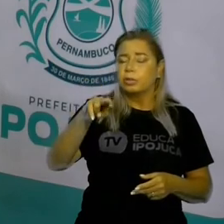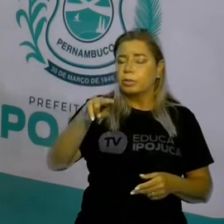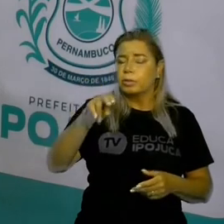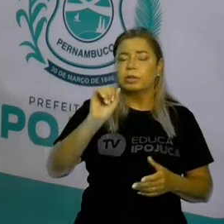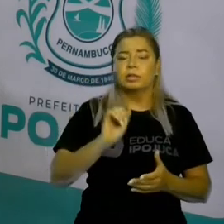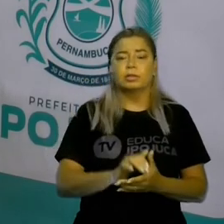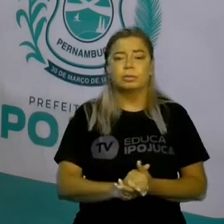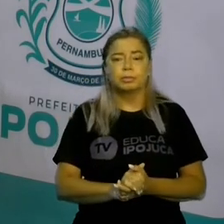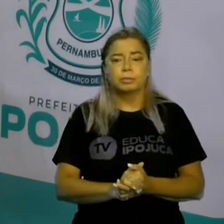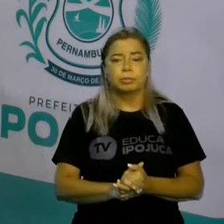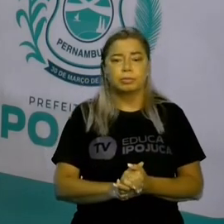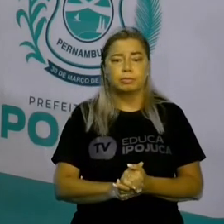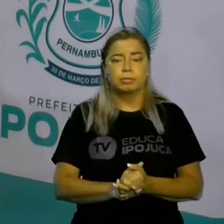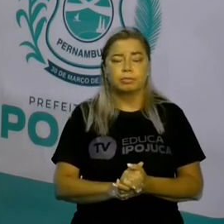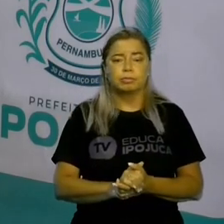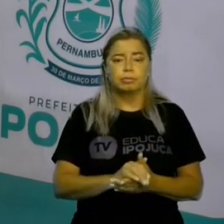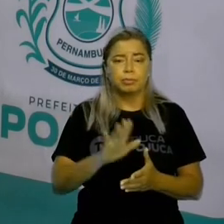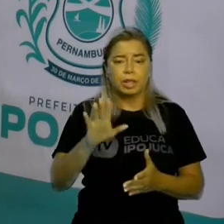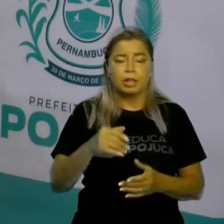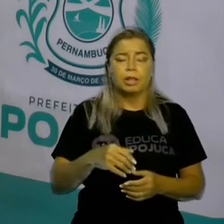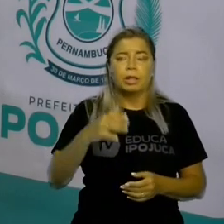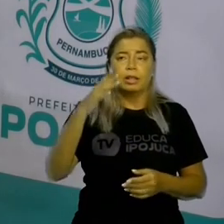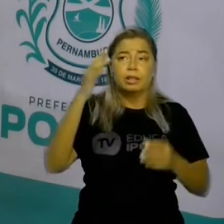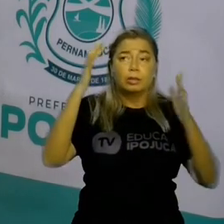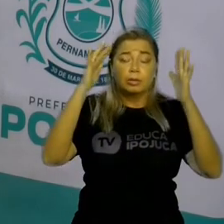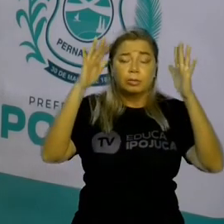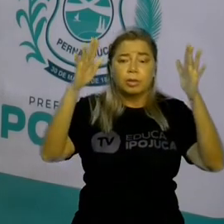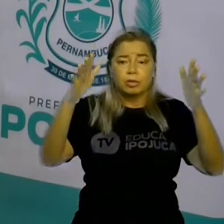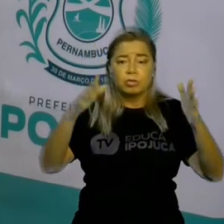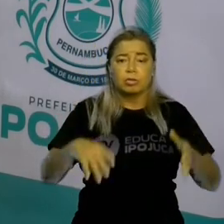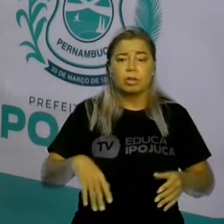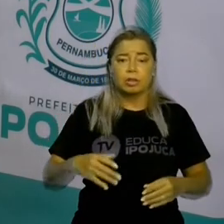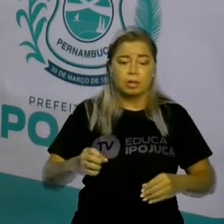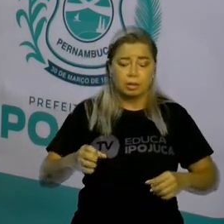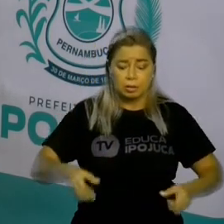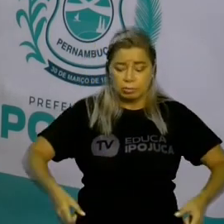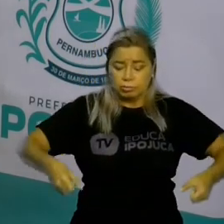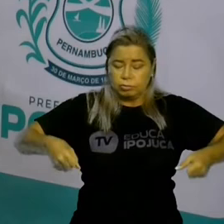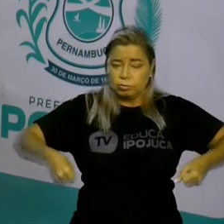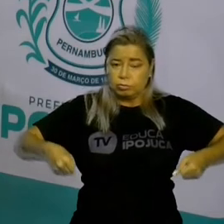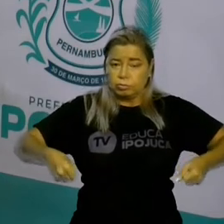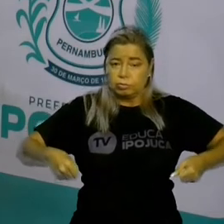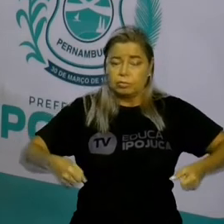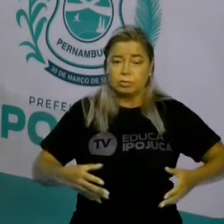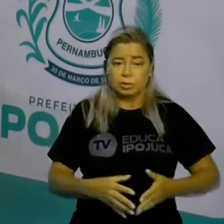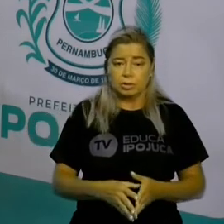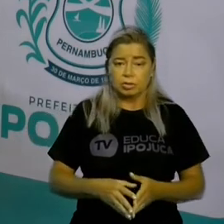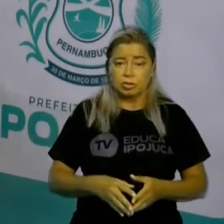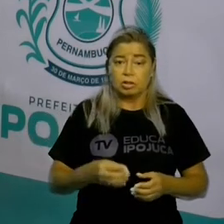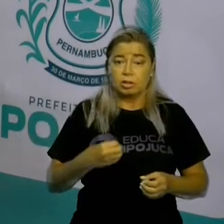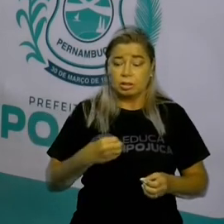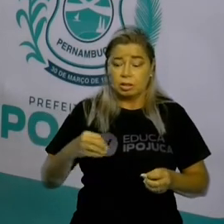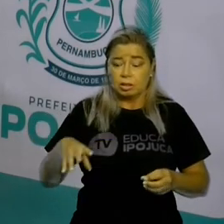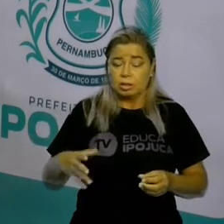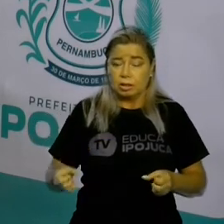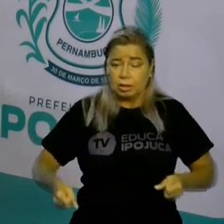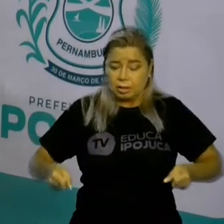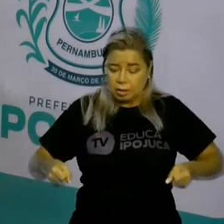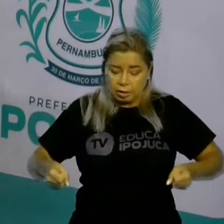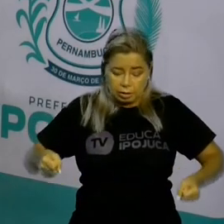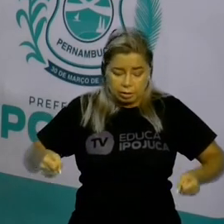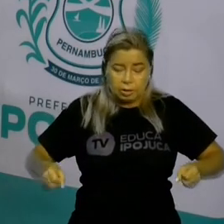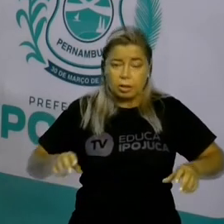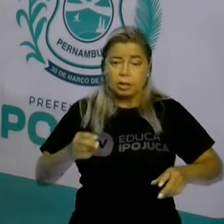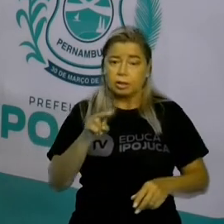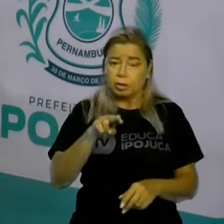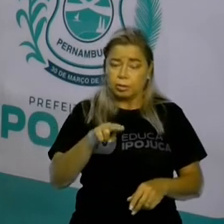igualdade? Se eu tenho, imagina, duas cestas com a mesma quantidade de objetos. Se eu tiro um objeto ou dois